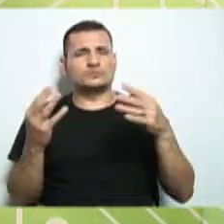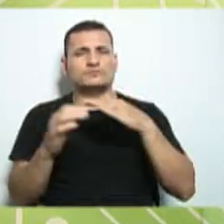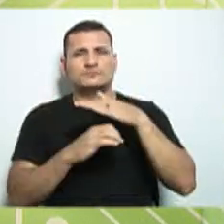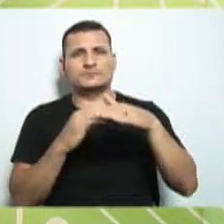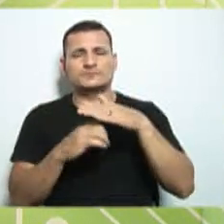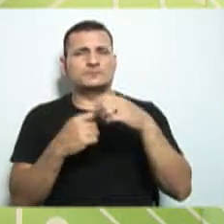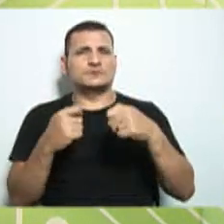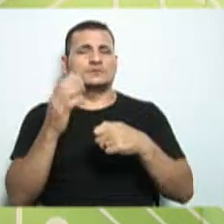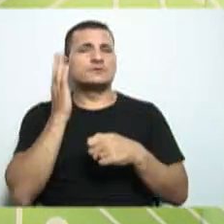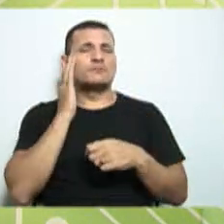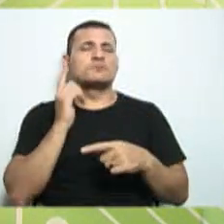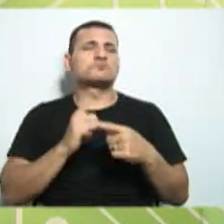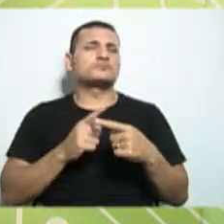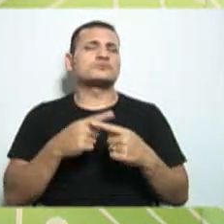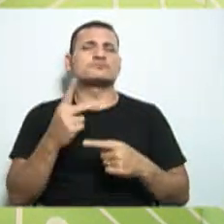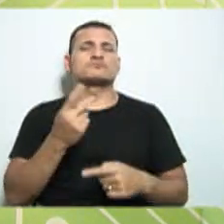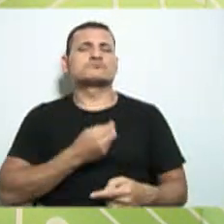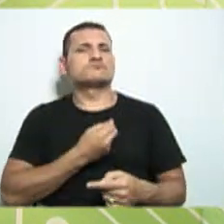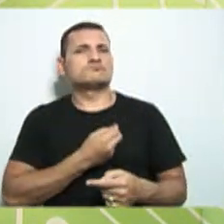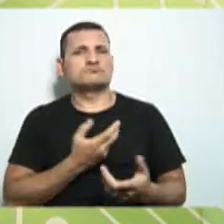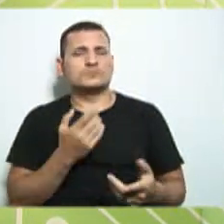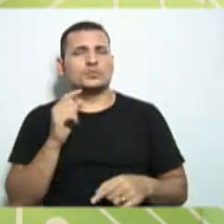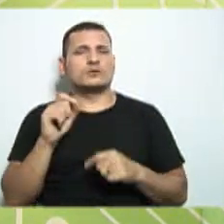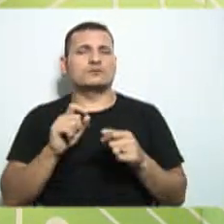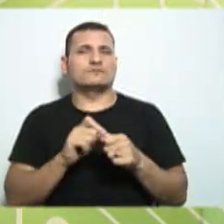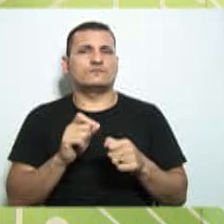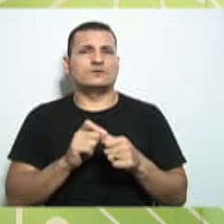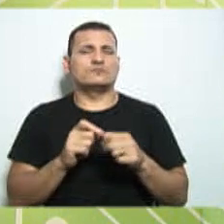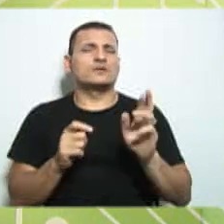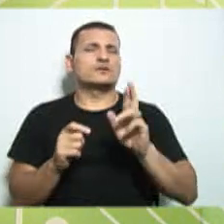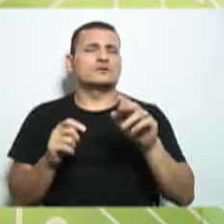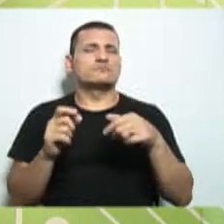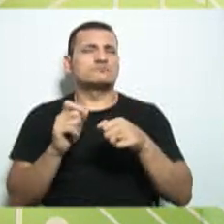saber por que ela existe, o que ela faz, para quem que